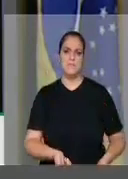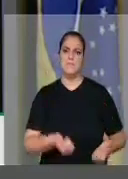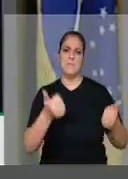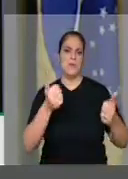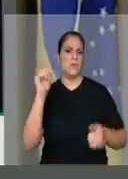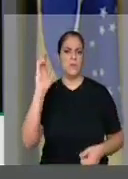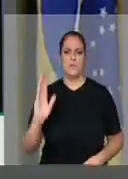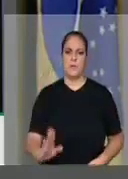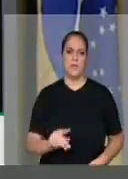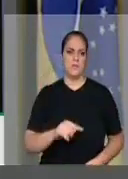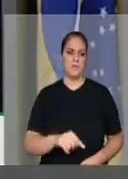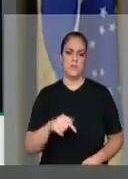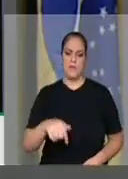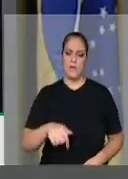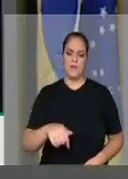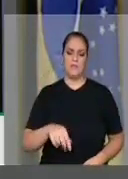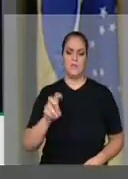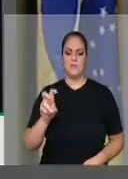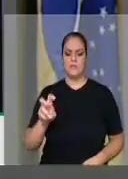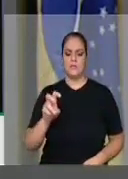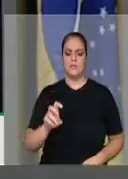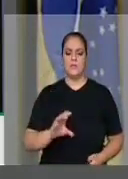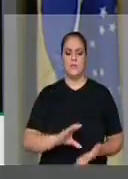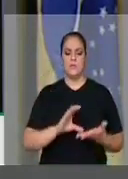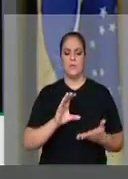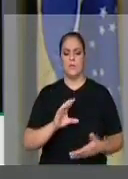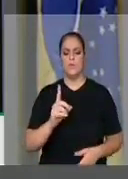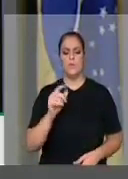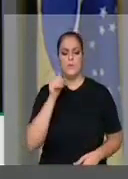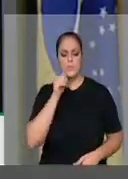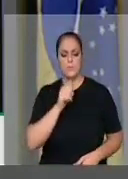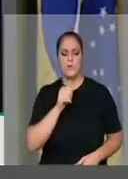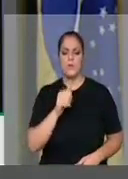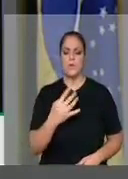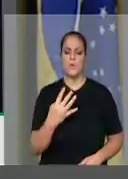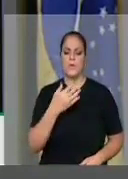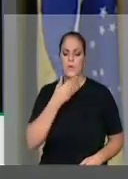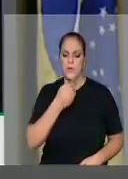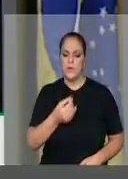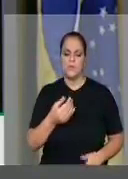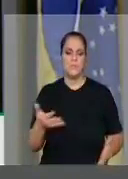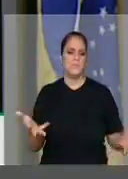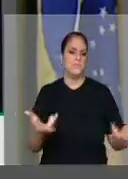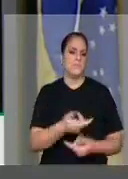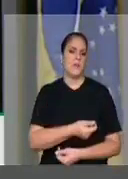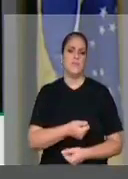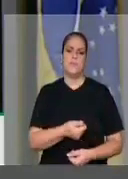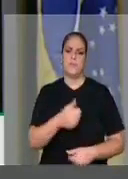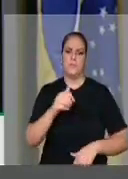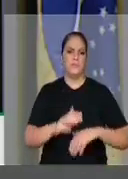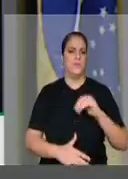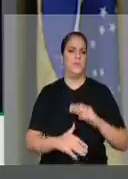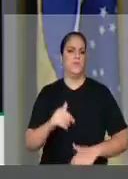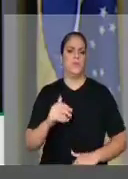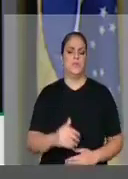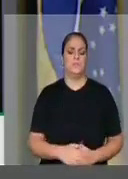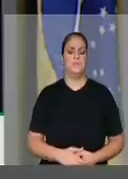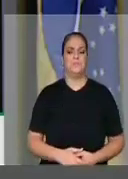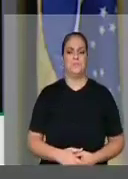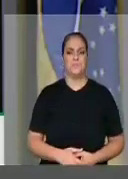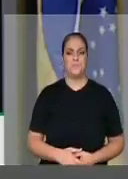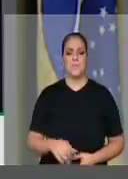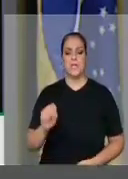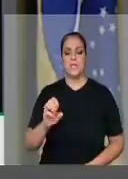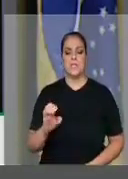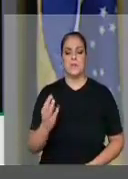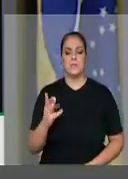melhores do Brasil. Temos 5 consultores, uma consultora e 4 consultores da melhor qualidade. Temos o apoio